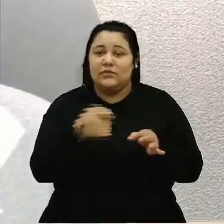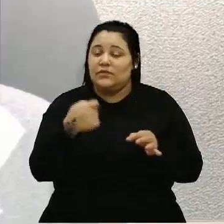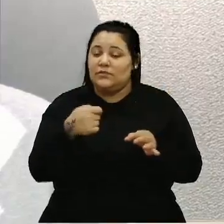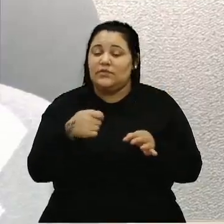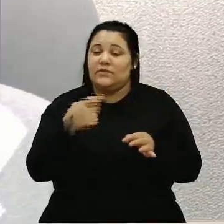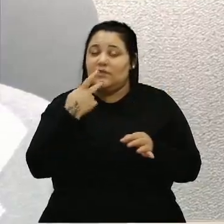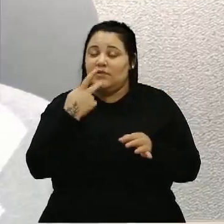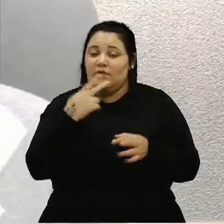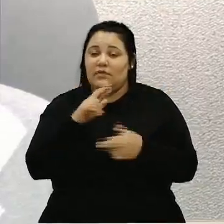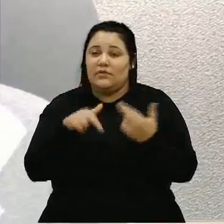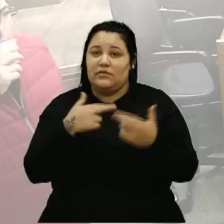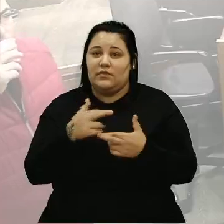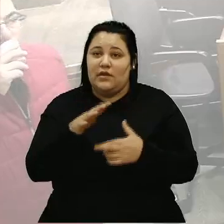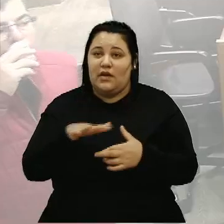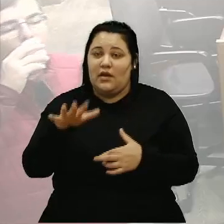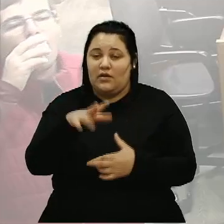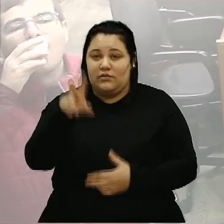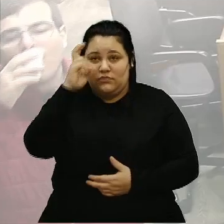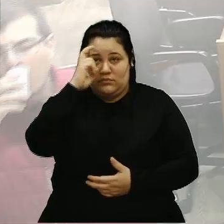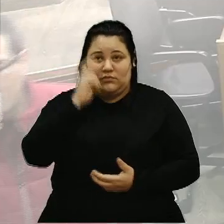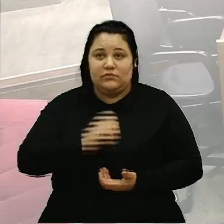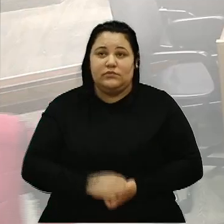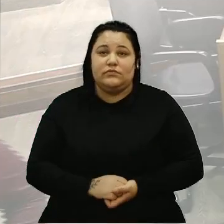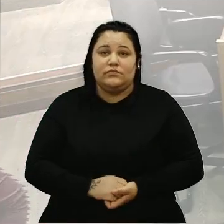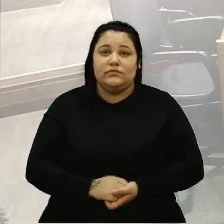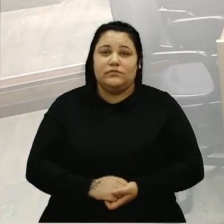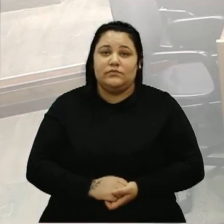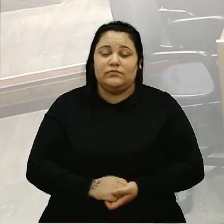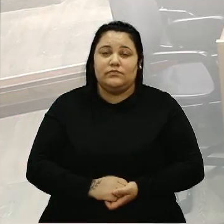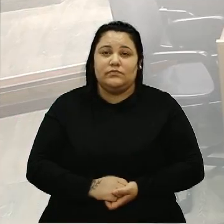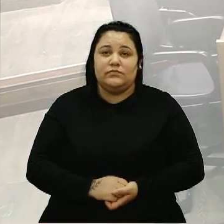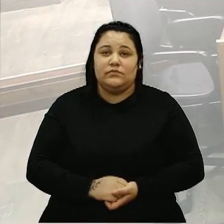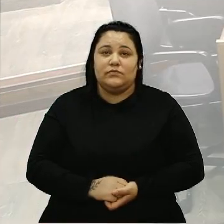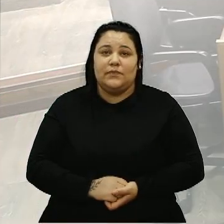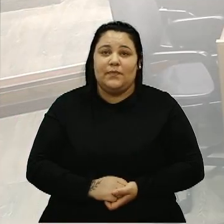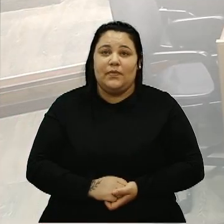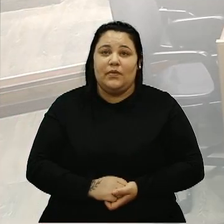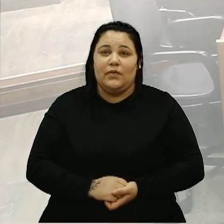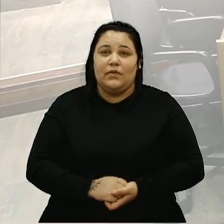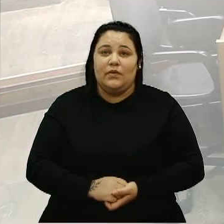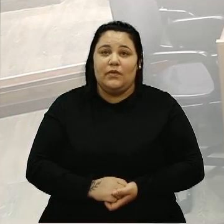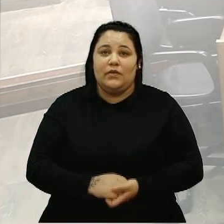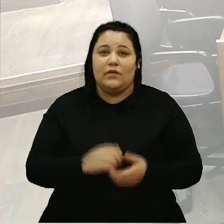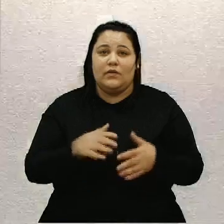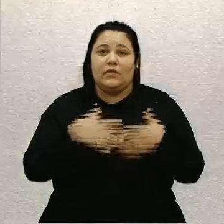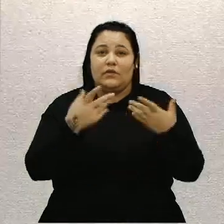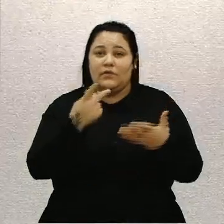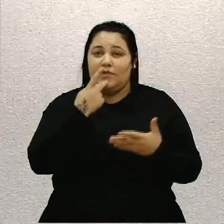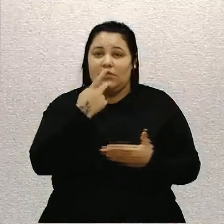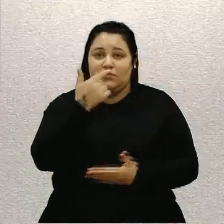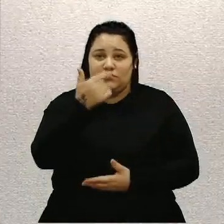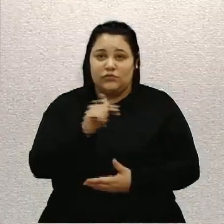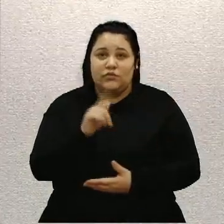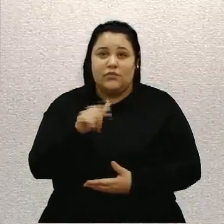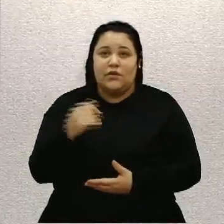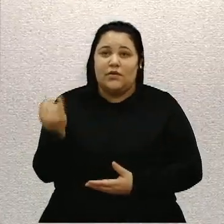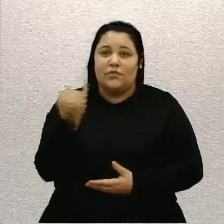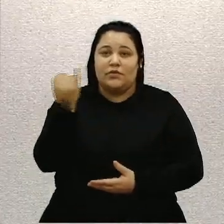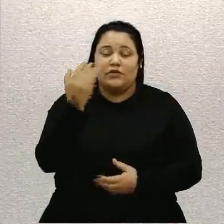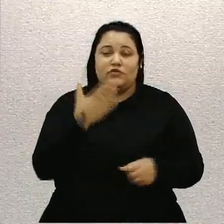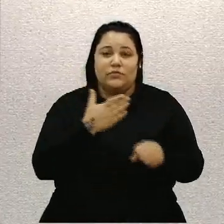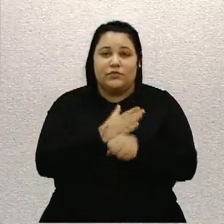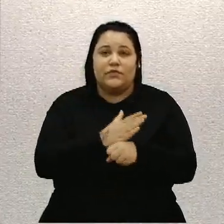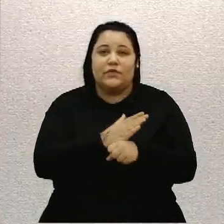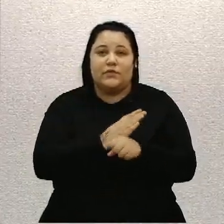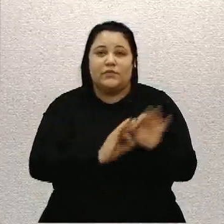respeito à área cultural. Obrigado. Obrigado, vereador Fantinel. Então, afirmamos aqui que é muito importante aprovar projetos culturais. Essa